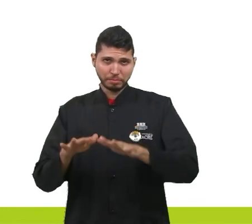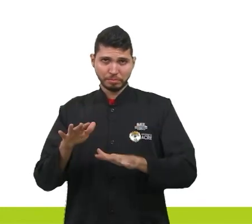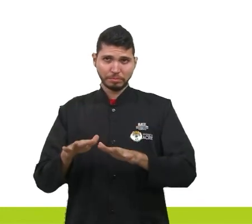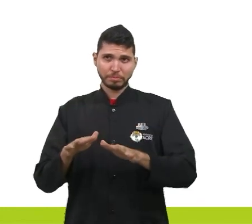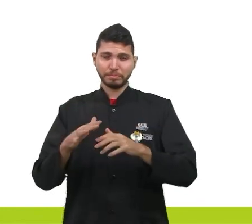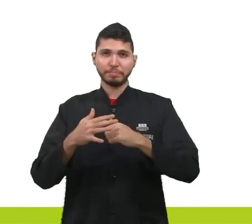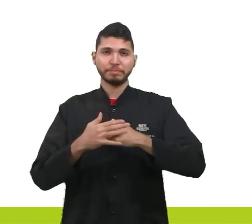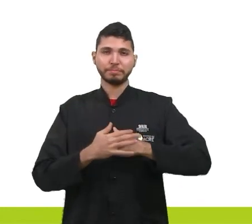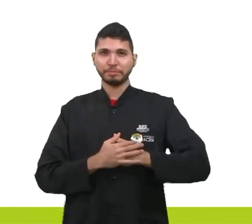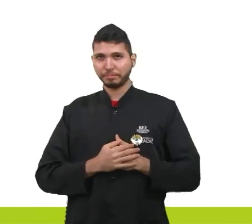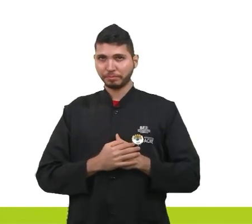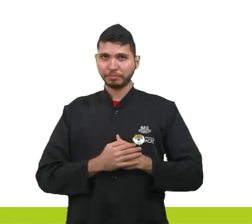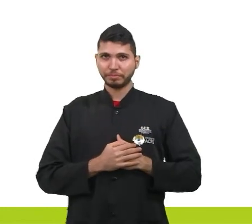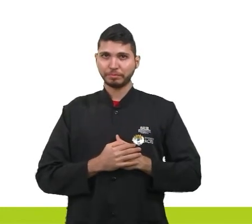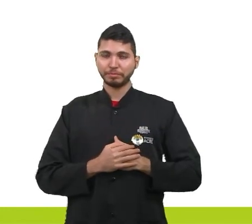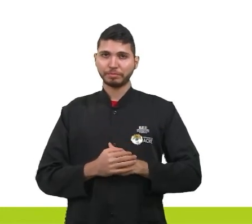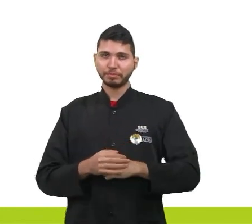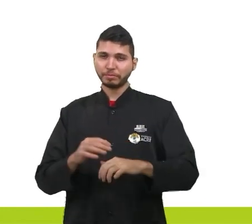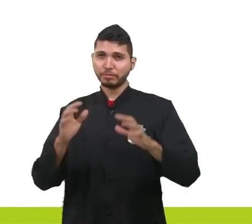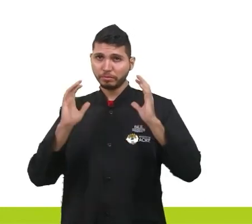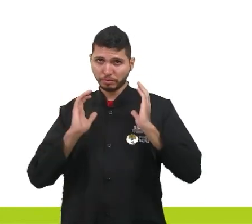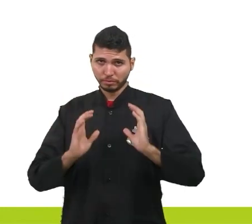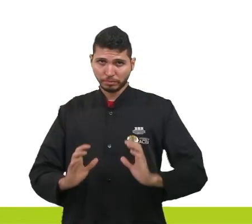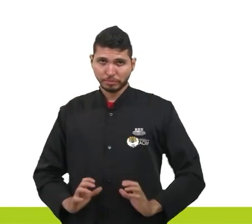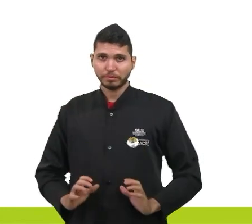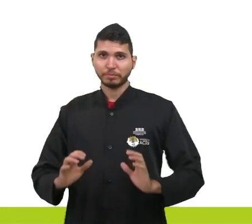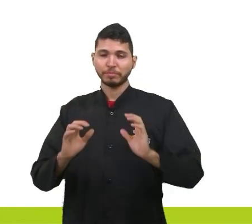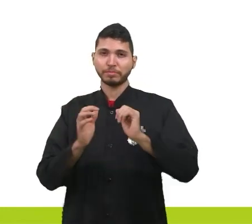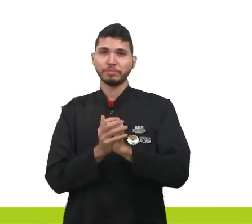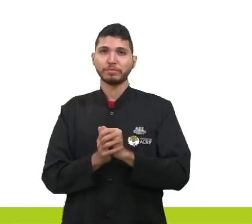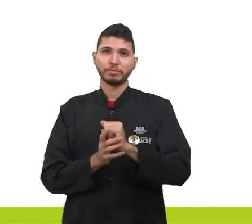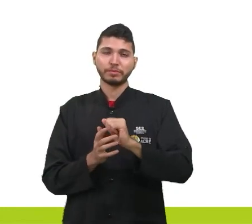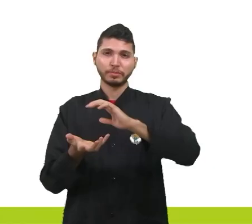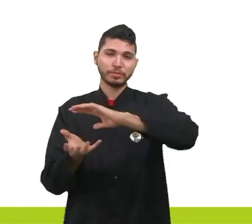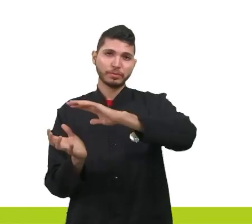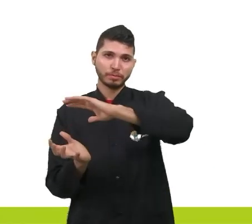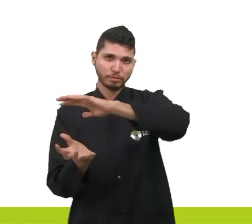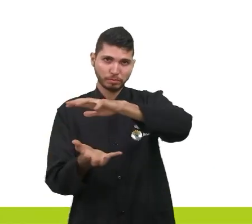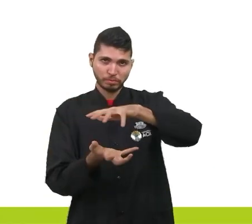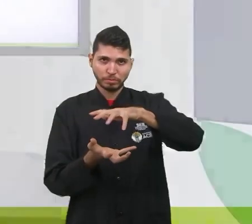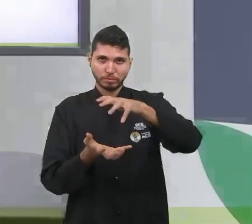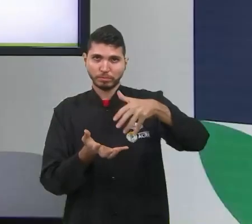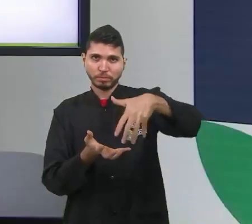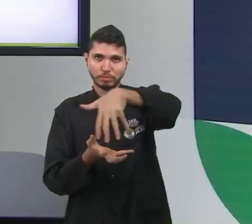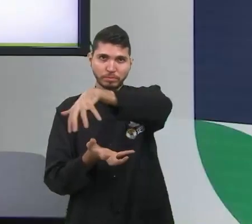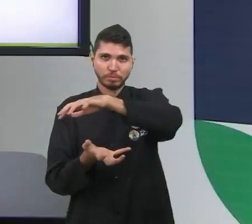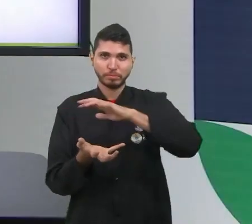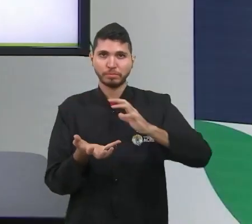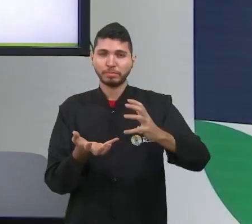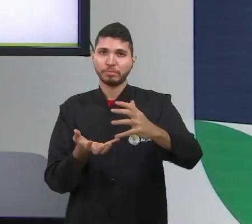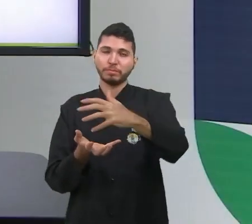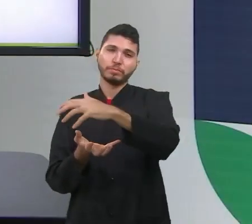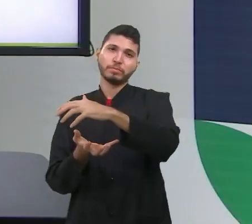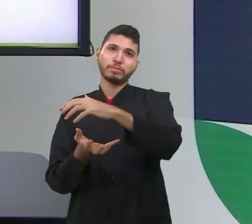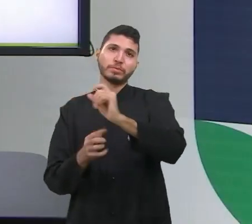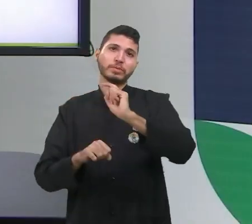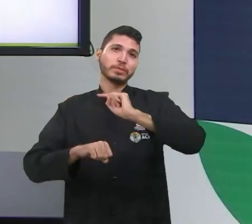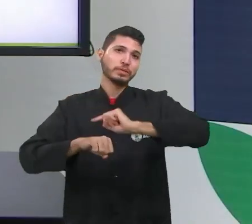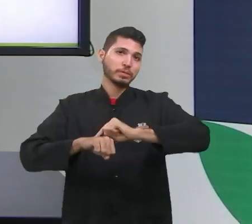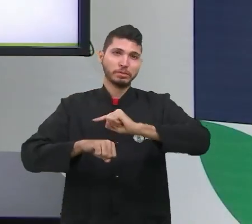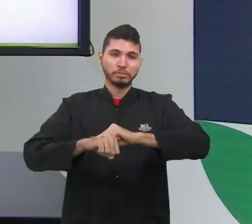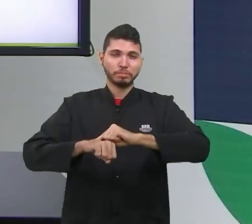o comportamento da atmosfera durante aí um longo período. Então, vamos entender a